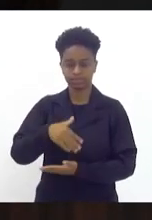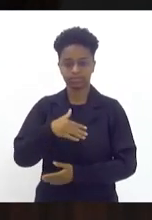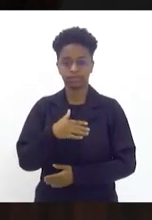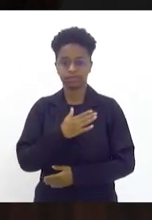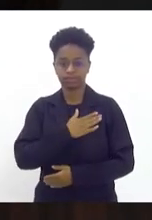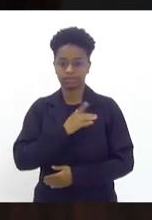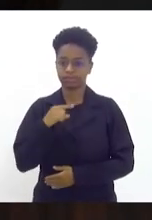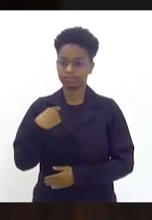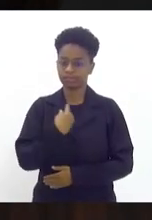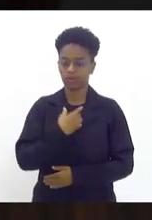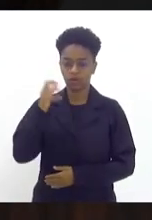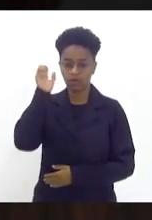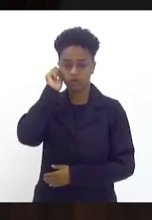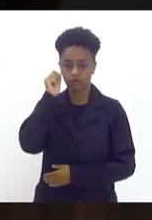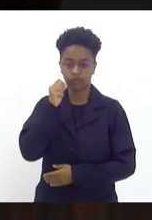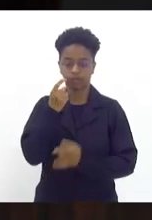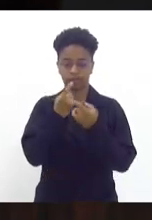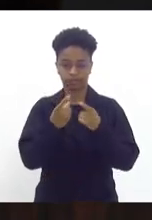hino nacional.